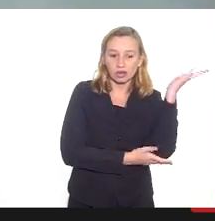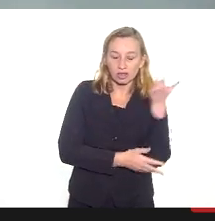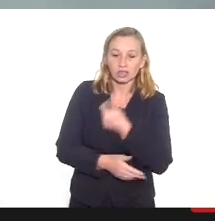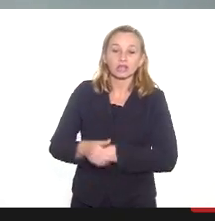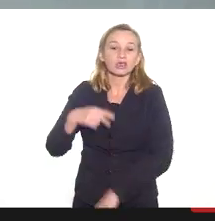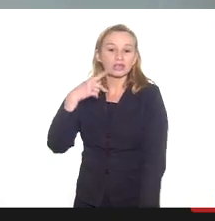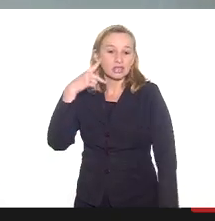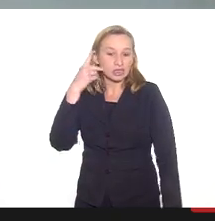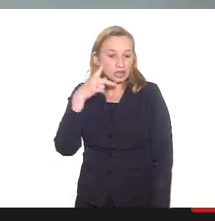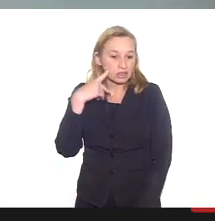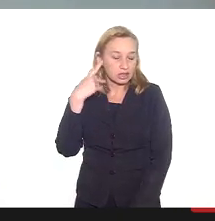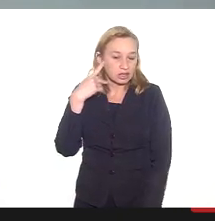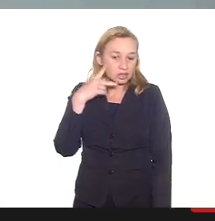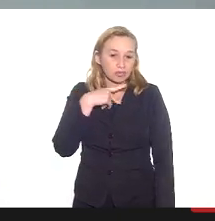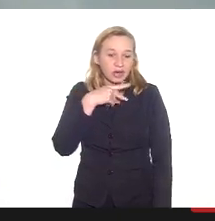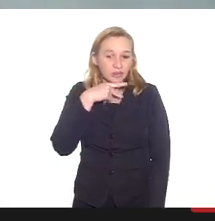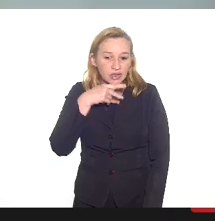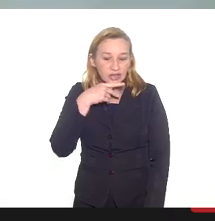tem movimentos